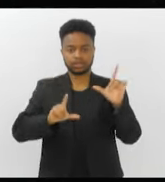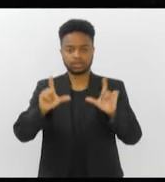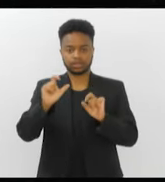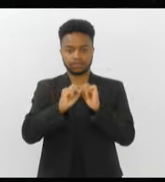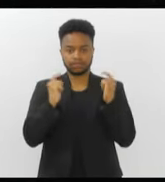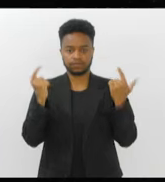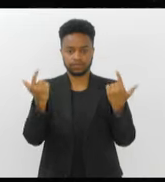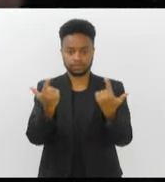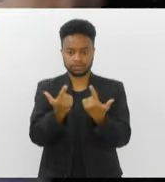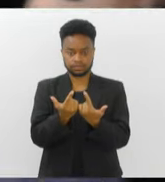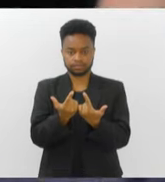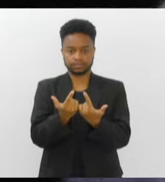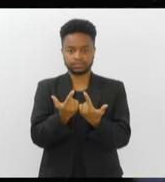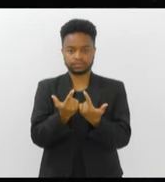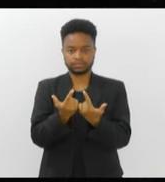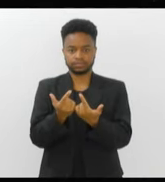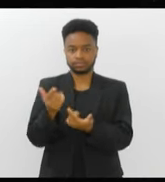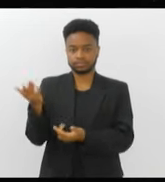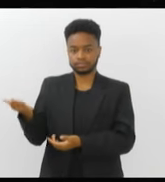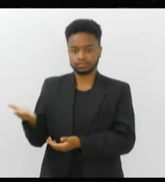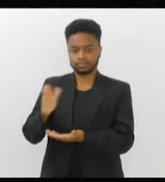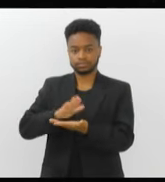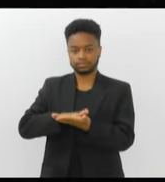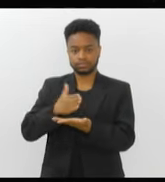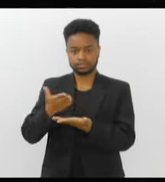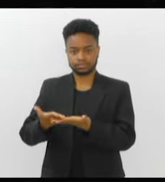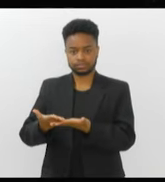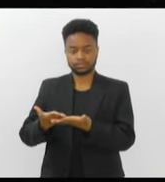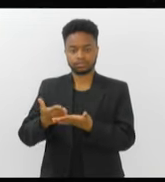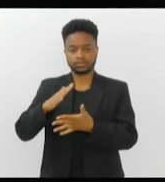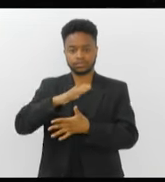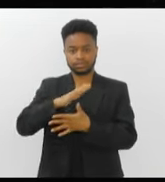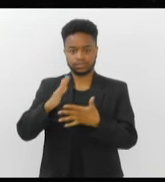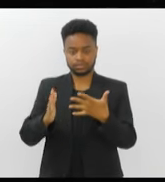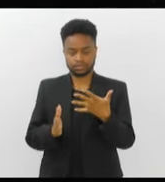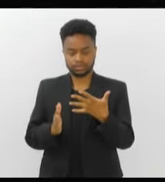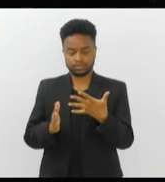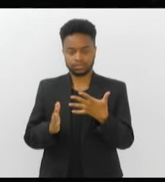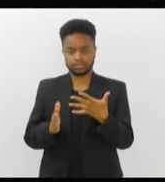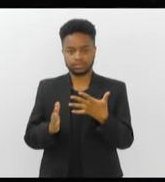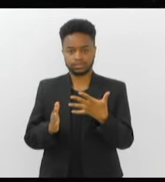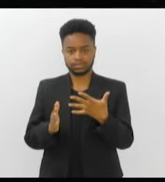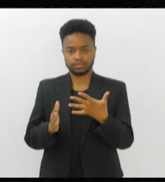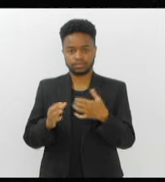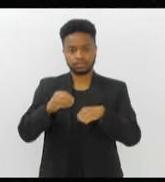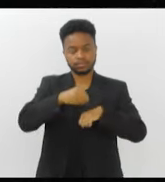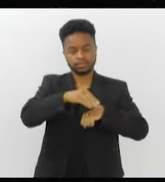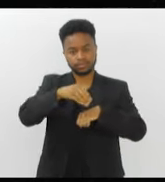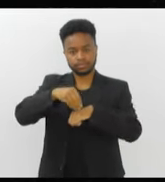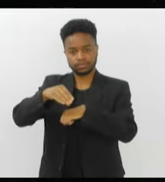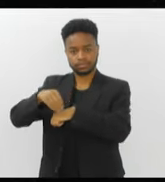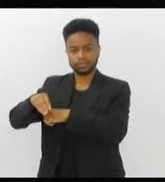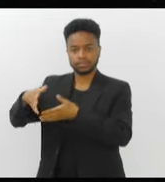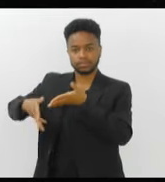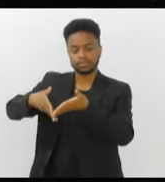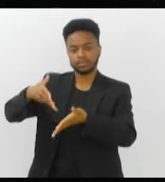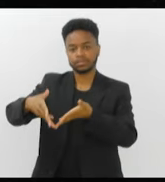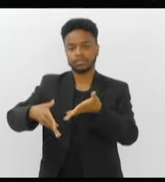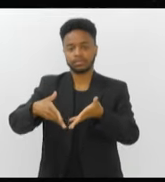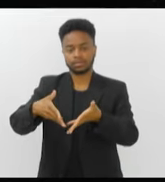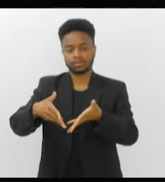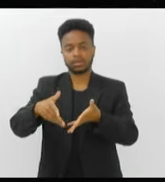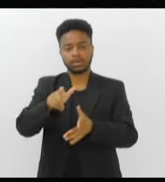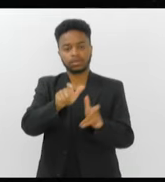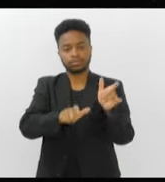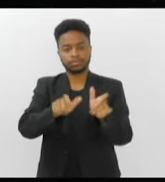Alerge, intérprete da língua de Libras, que leva a nossa voz